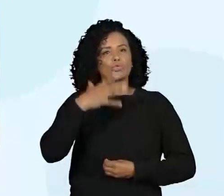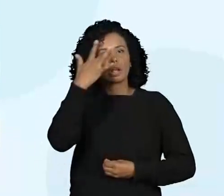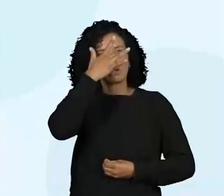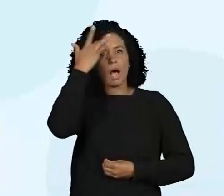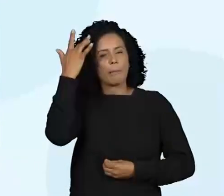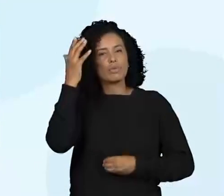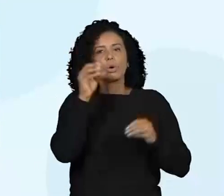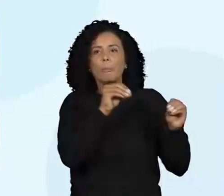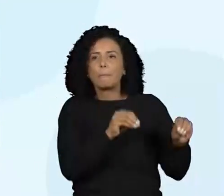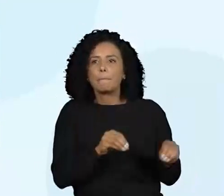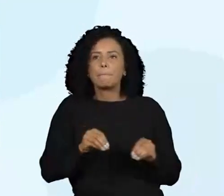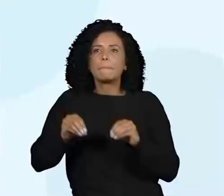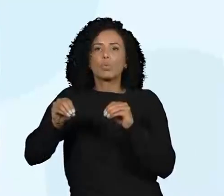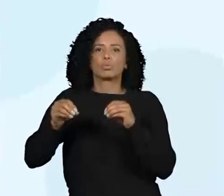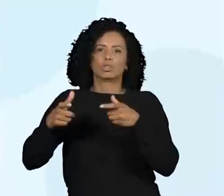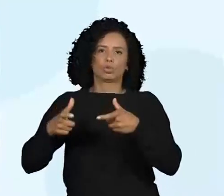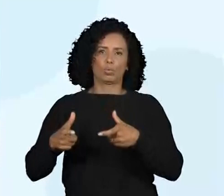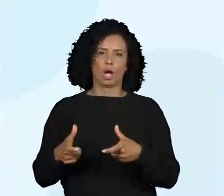mundo contemporâneo.